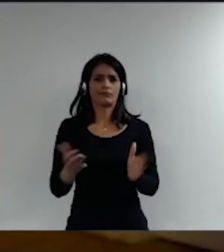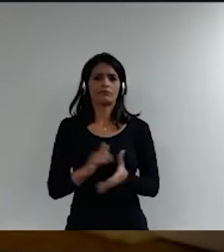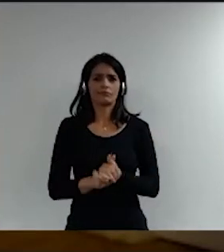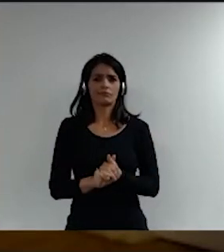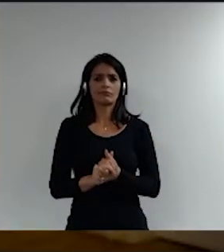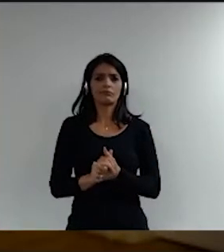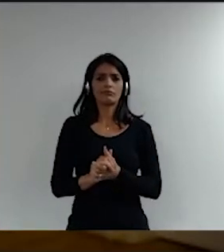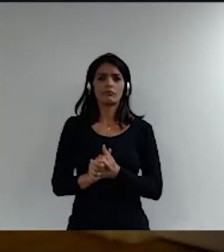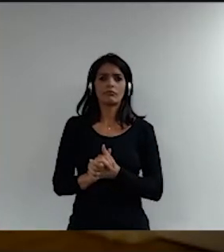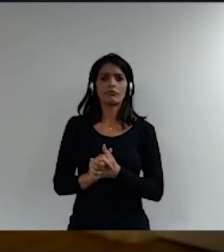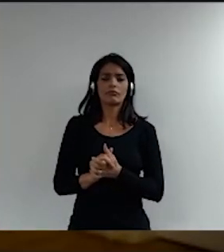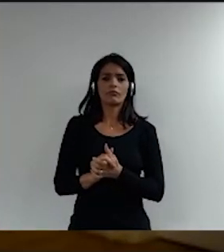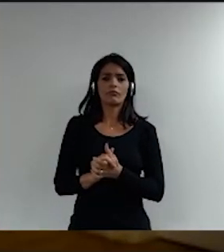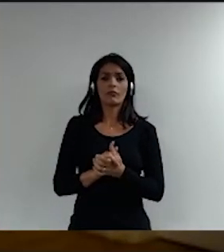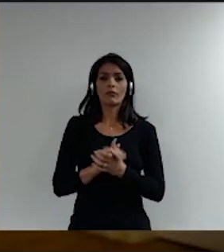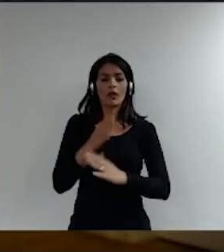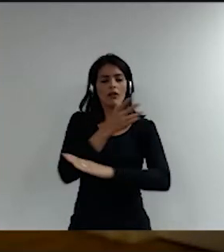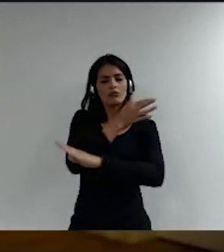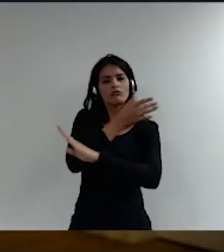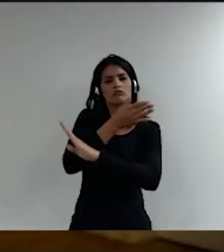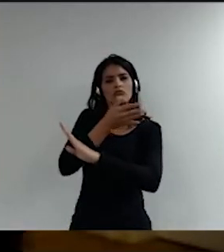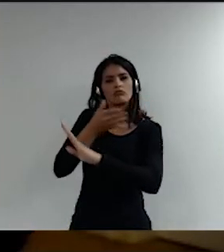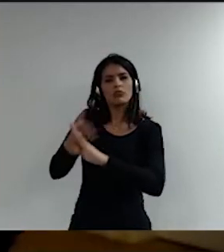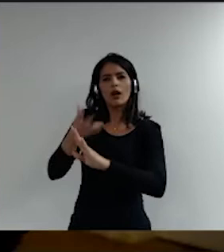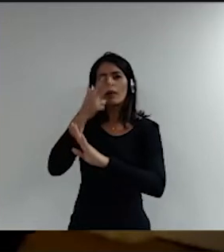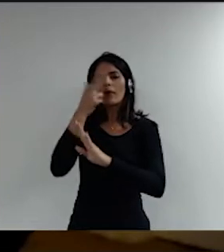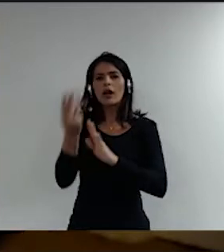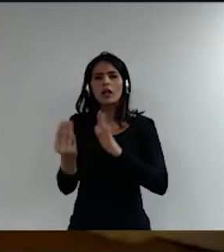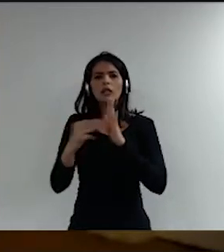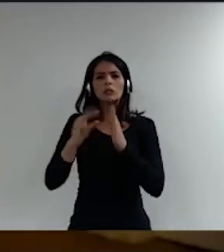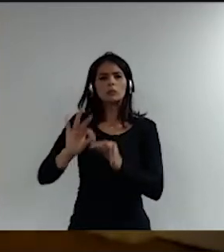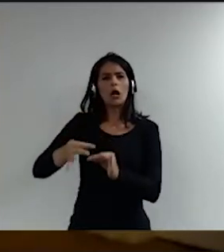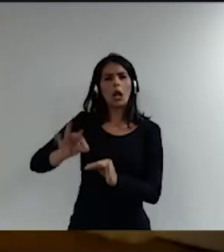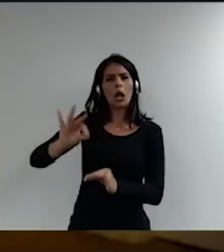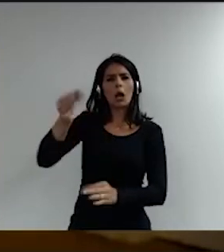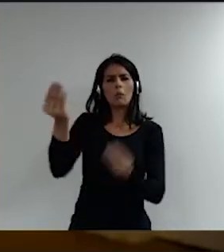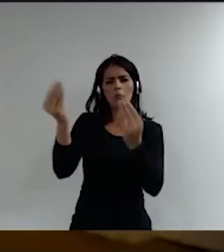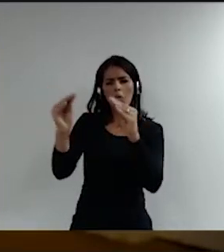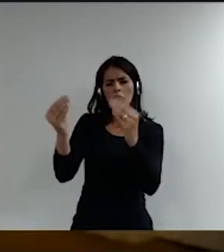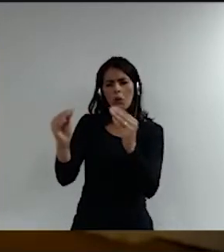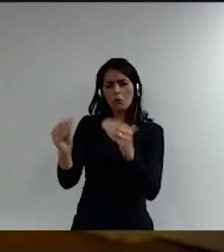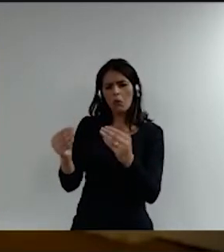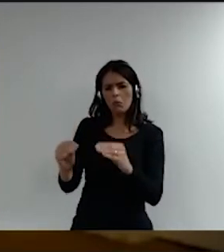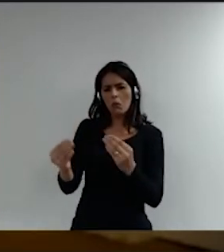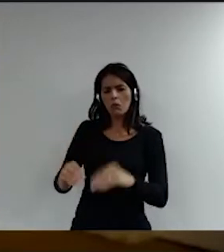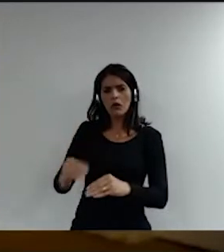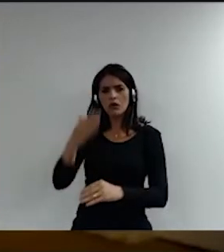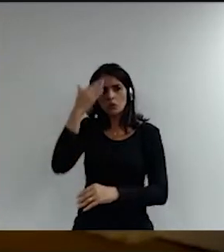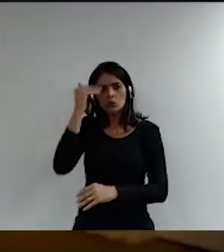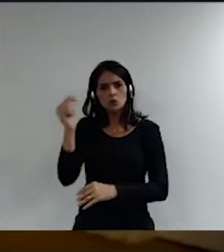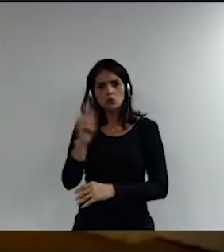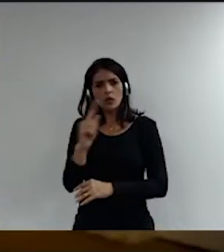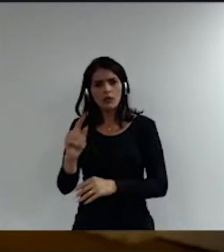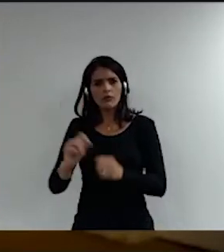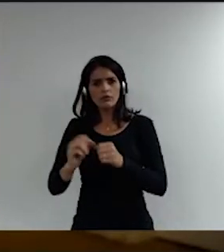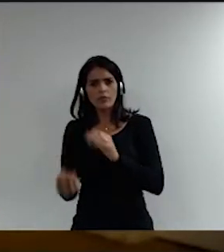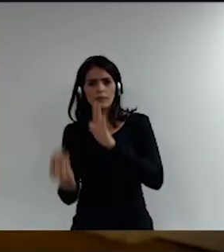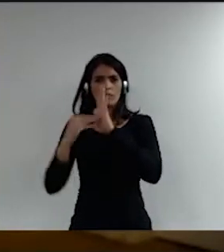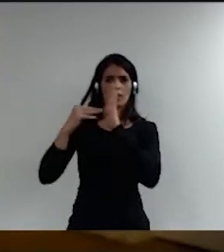De um tempo para cá ficou moda fazer emendas grandes, coloca tudo que está... Não sabem fazer emenda quem faz